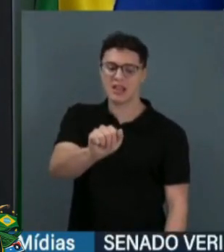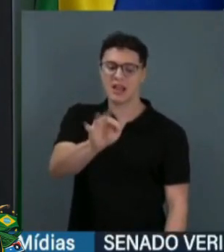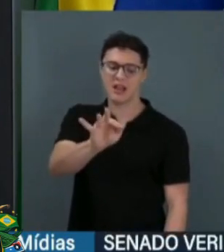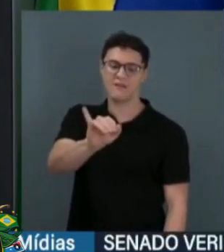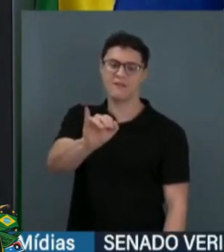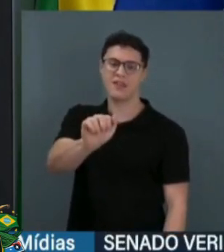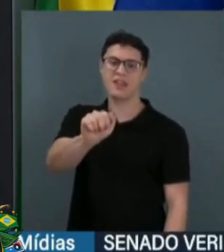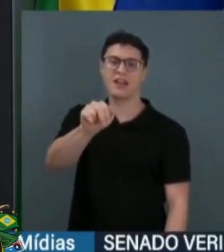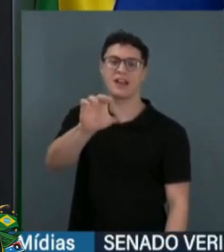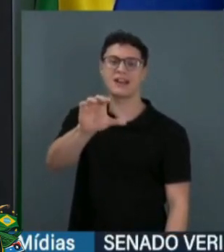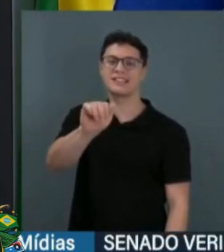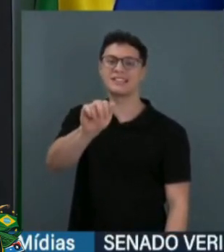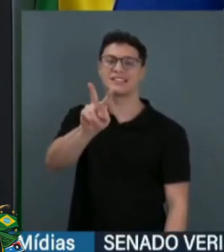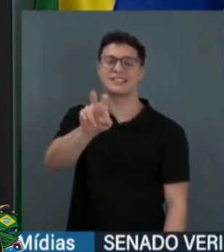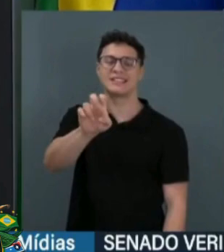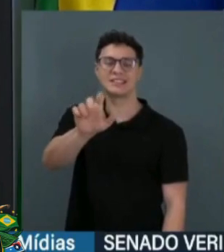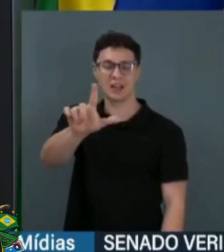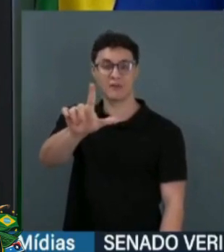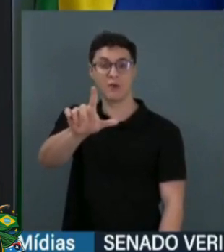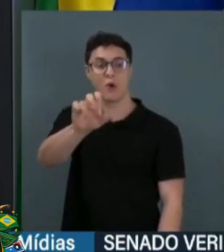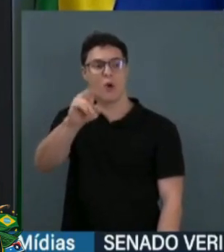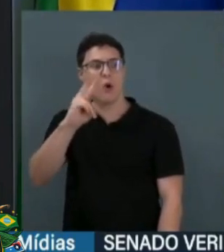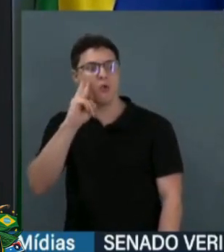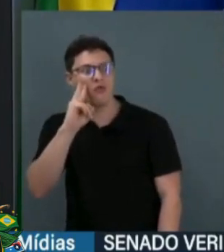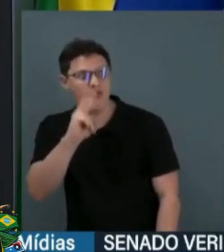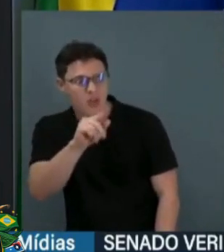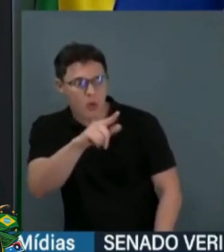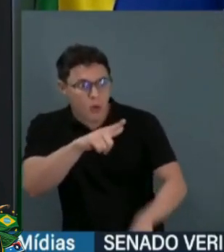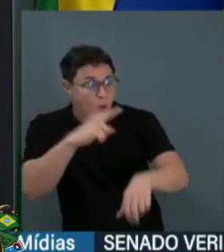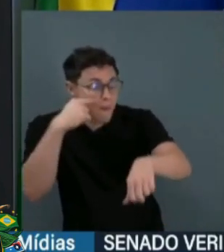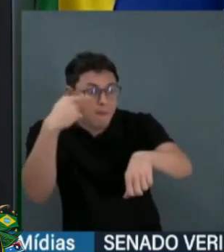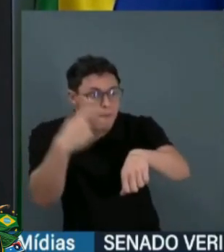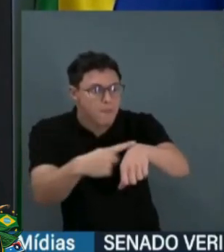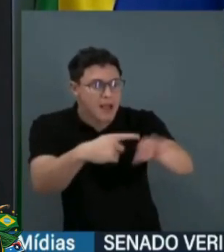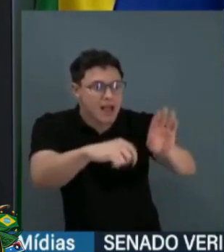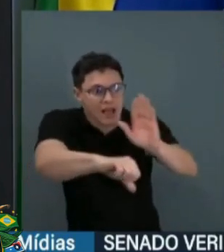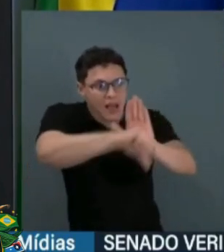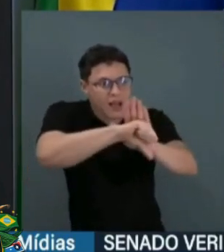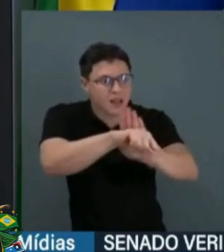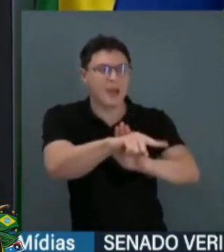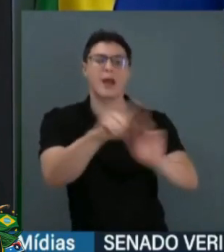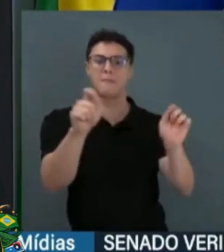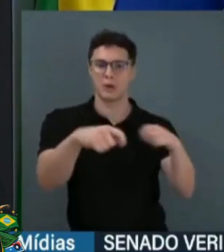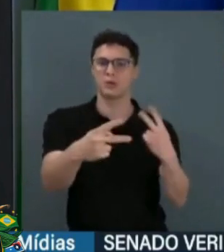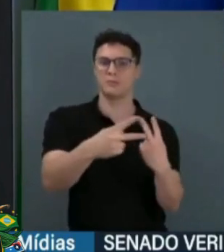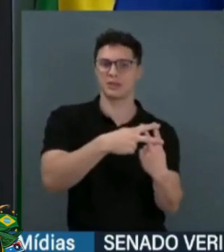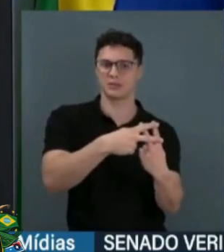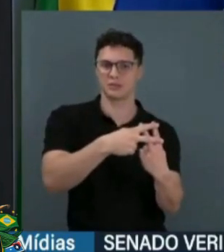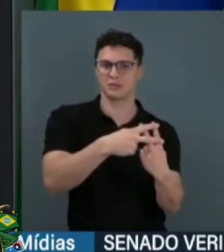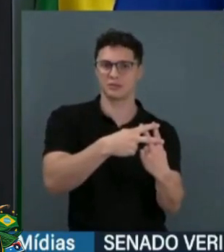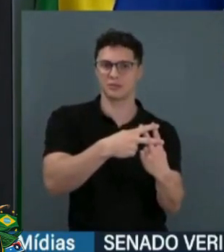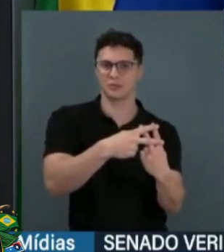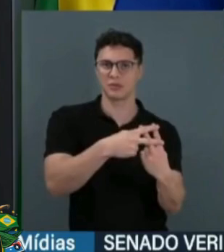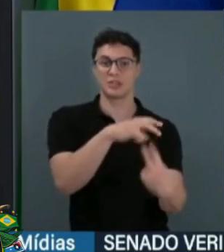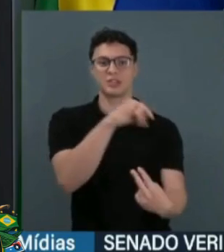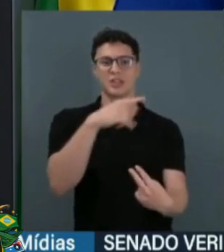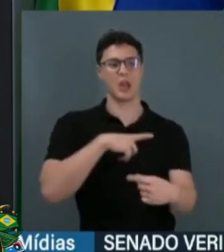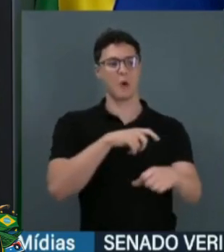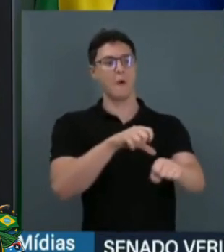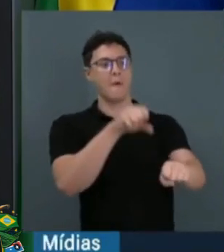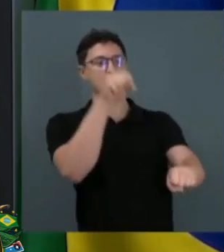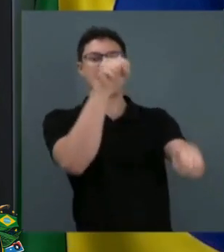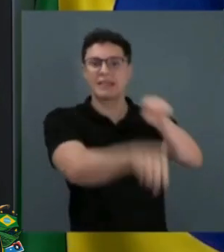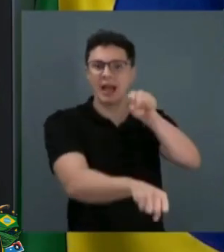E ser preso em flagrante, ou seja, eu cometendo o crime de homicídio, eu sou